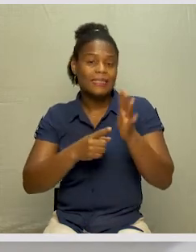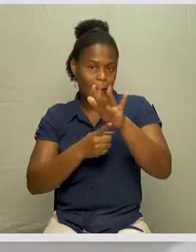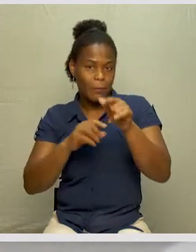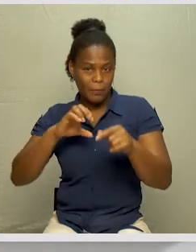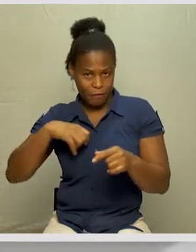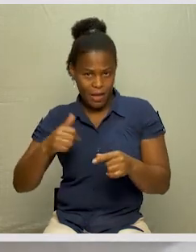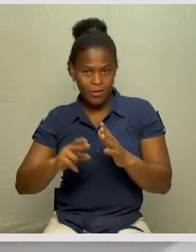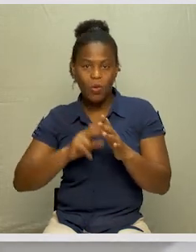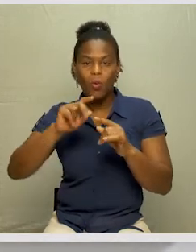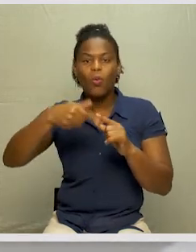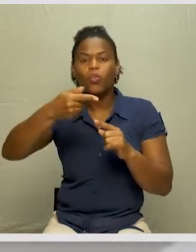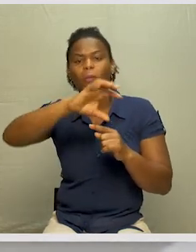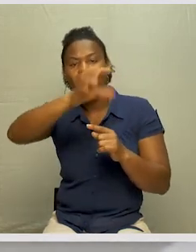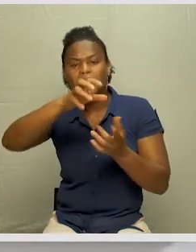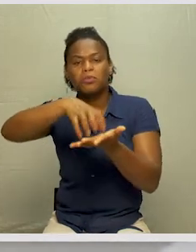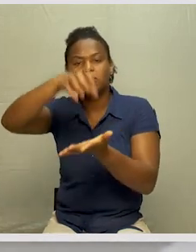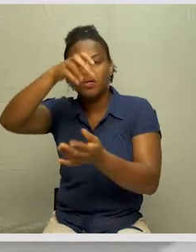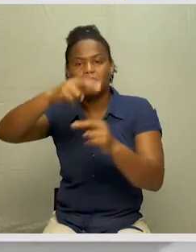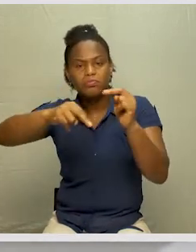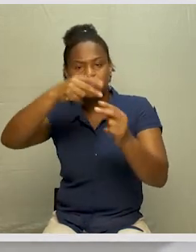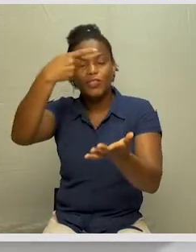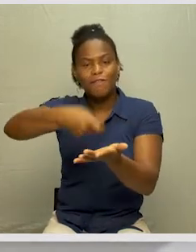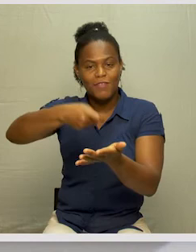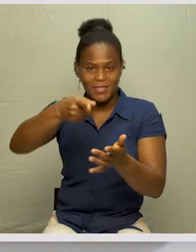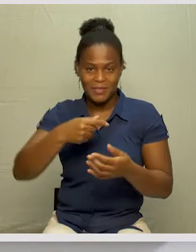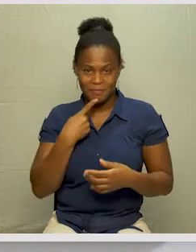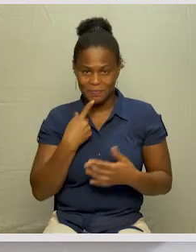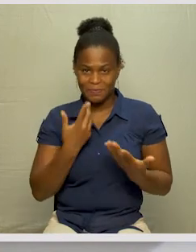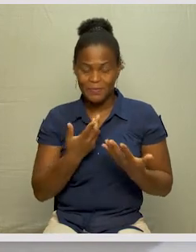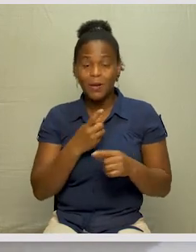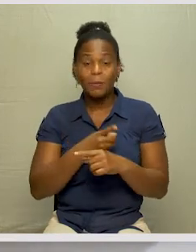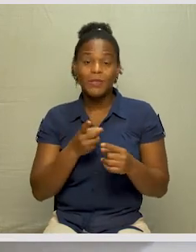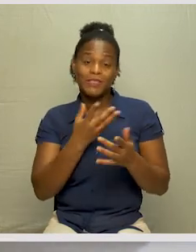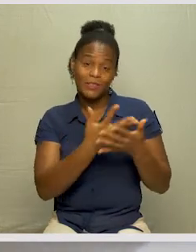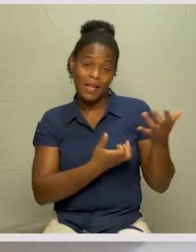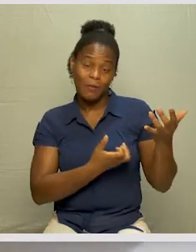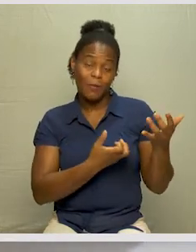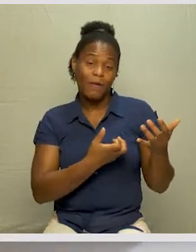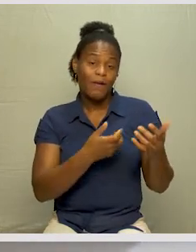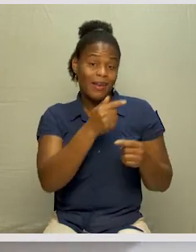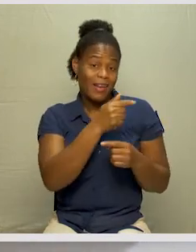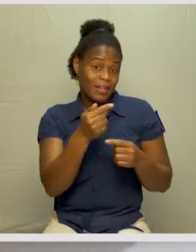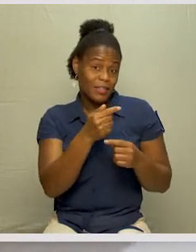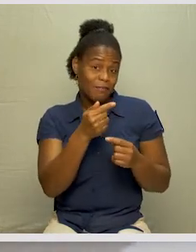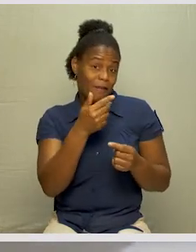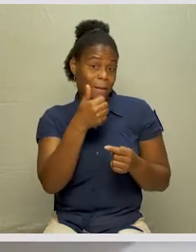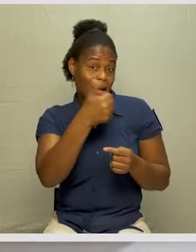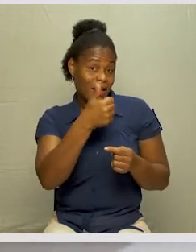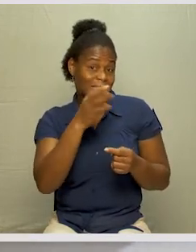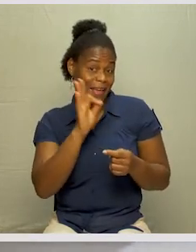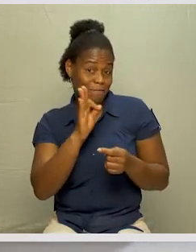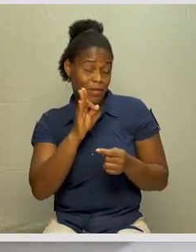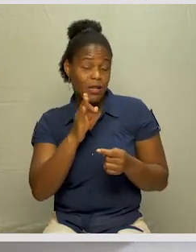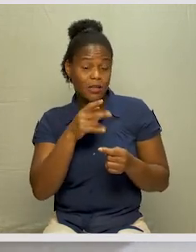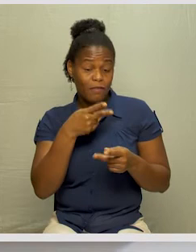a investir nos outros países. Daí, saldo negativo na balança financeira tem uma leitura diferente das